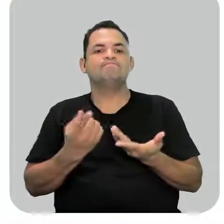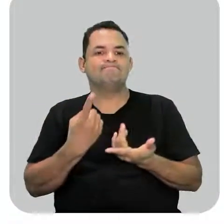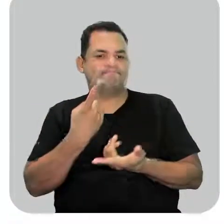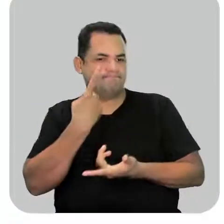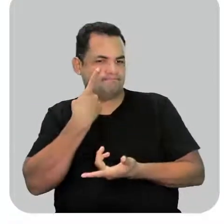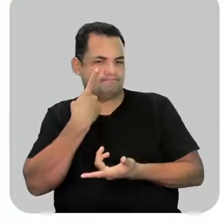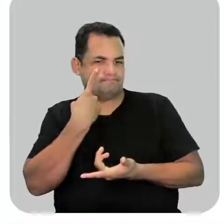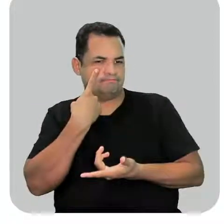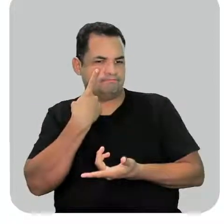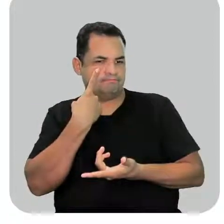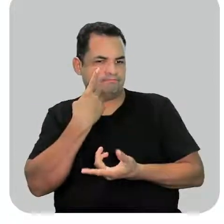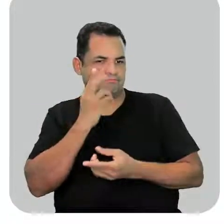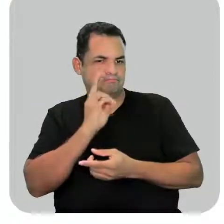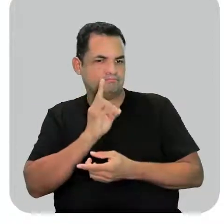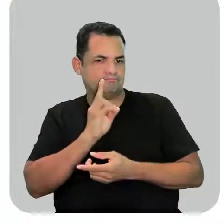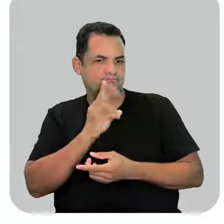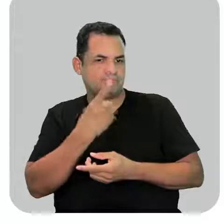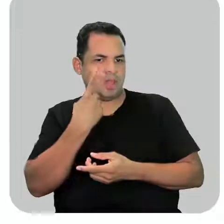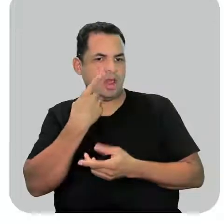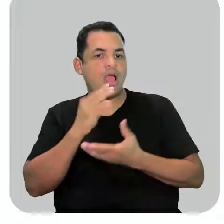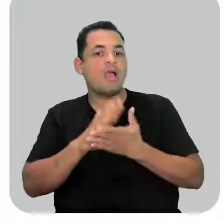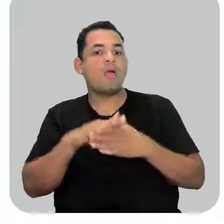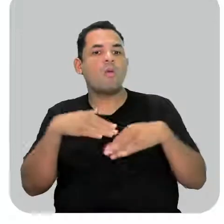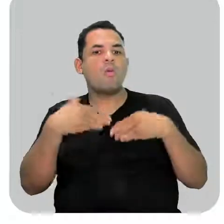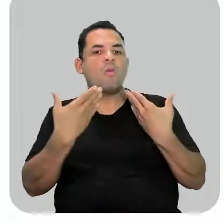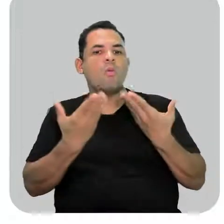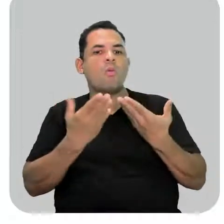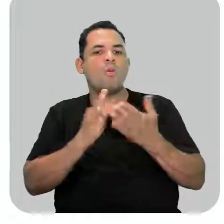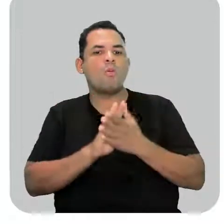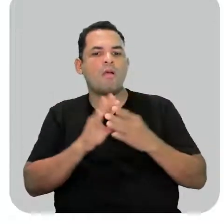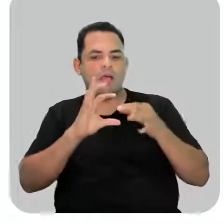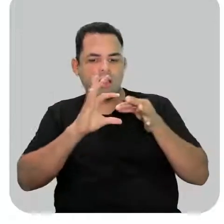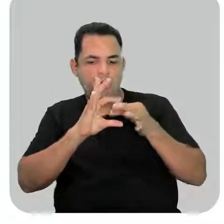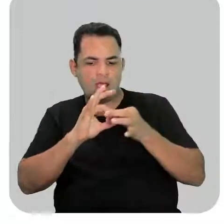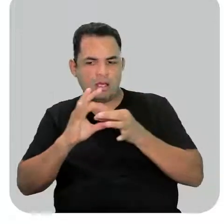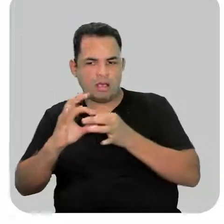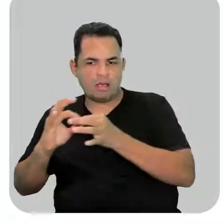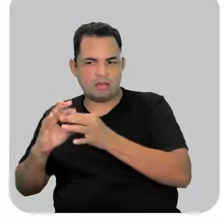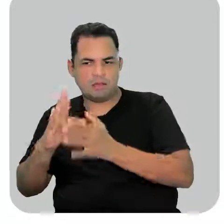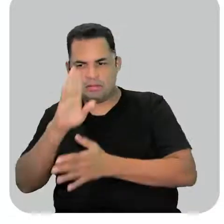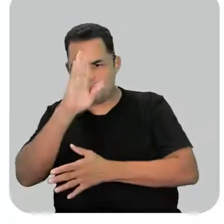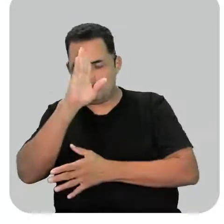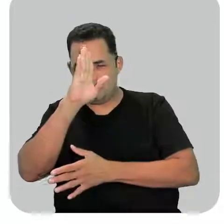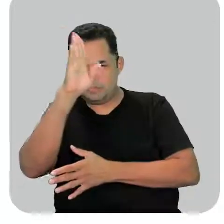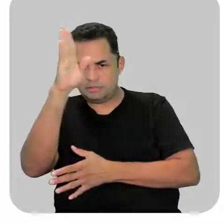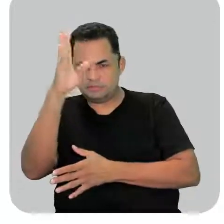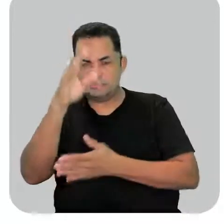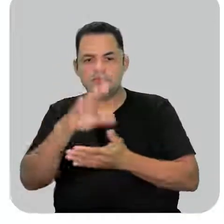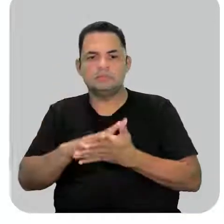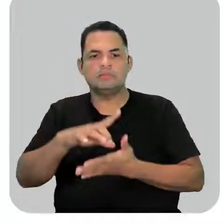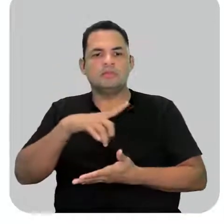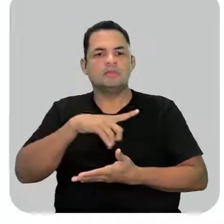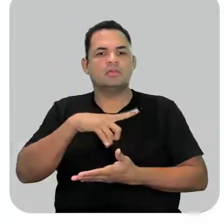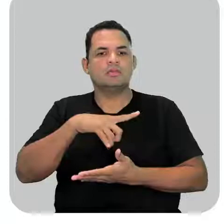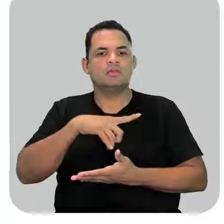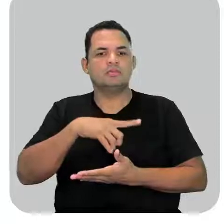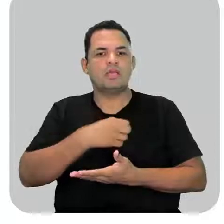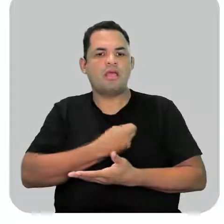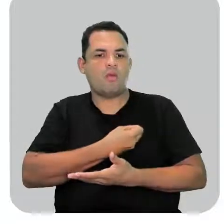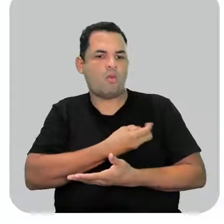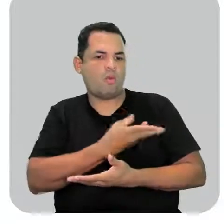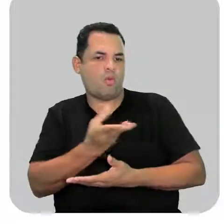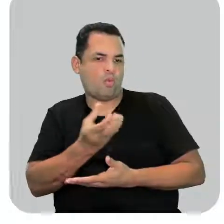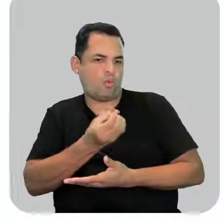olhando qual é a minha cadeia principal. E a cadeia principal é aquela que tiver a maior quantidade